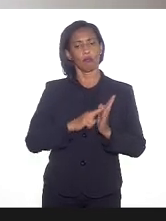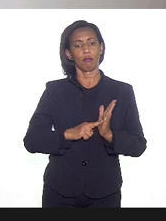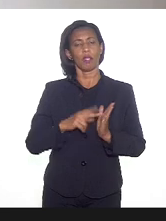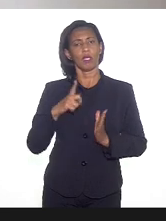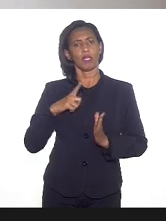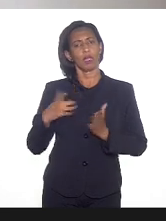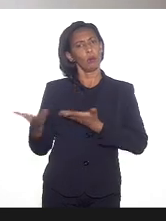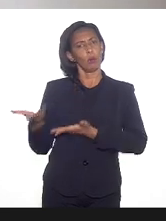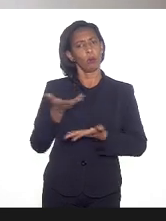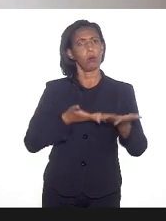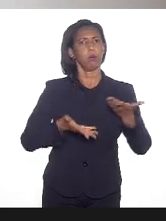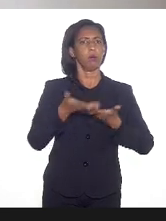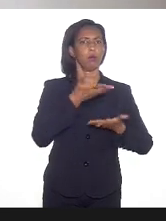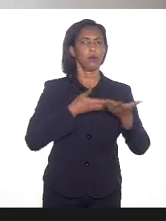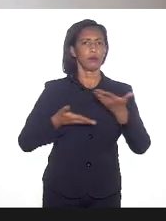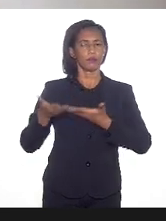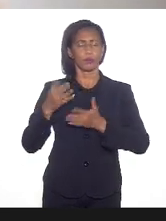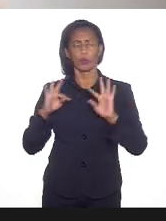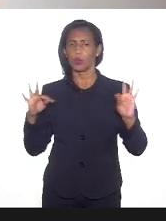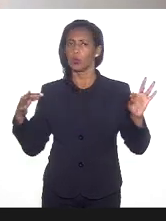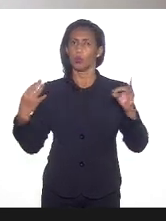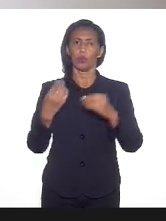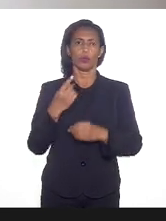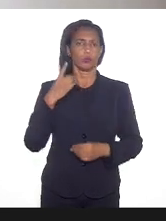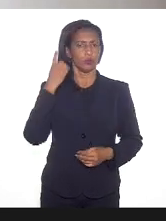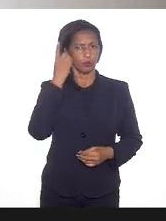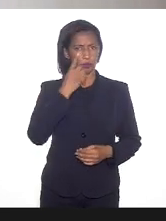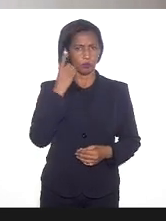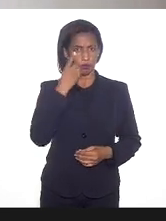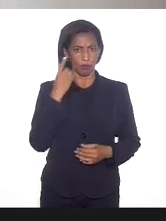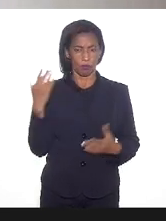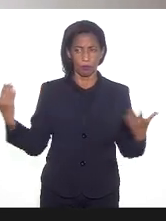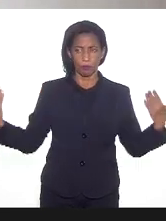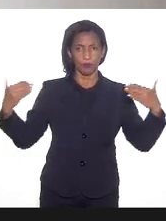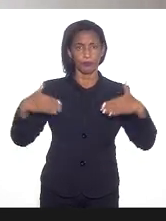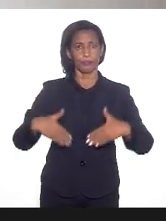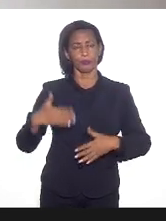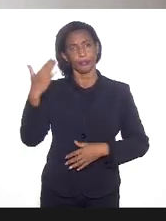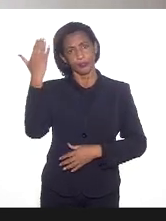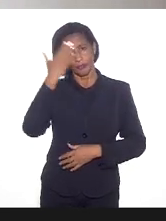contando com a participação assídua de todos os deputados que se encontram aqui,